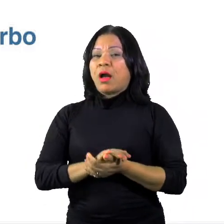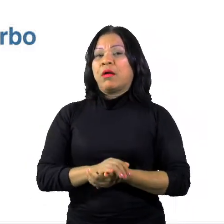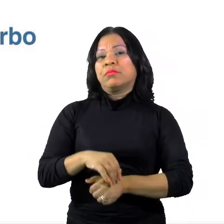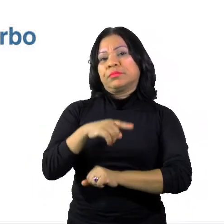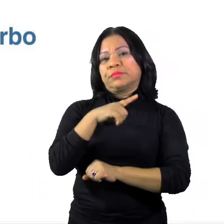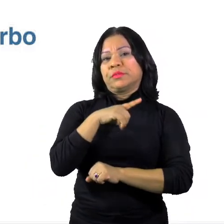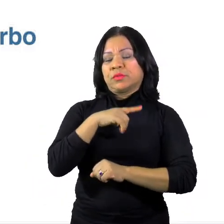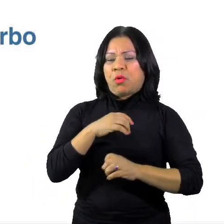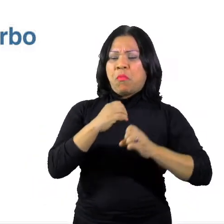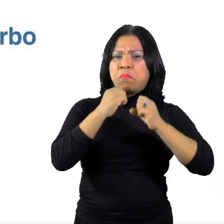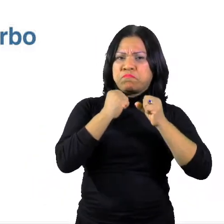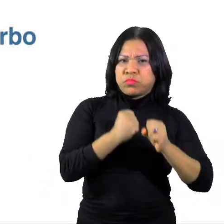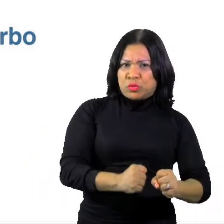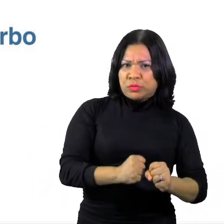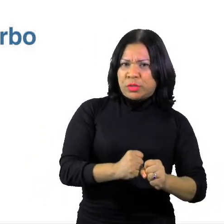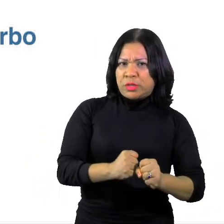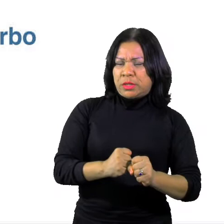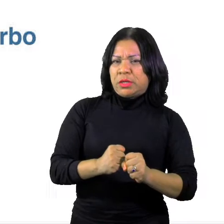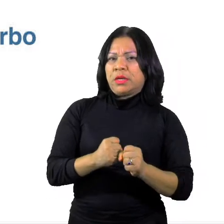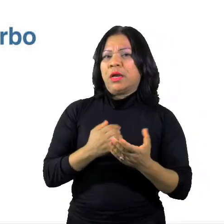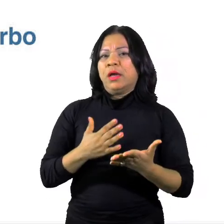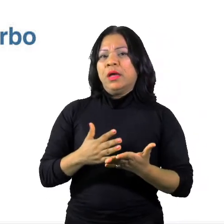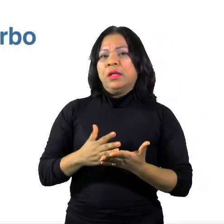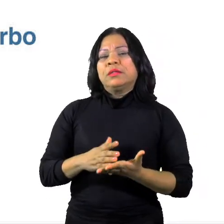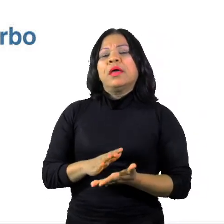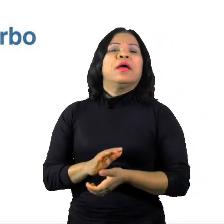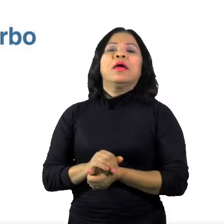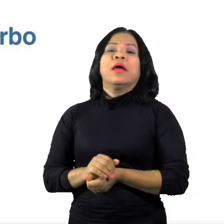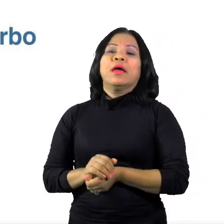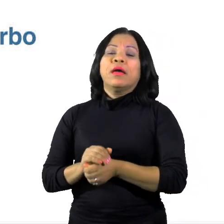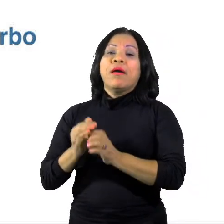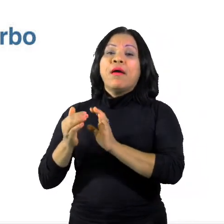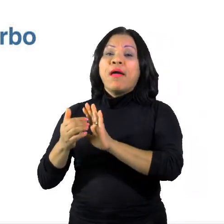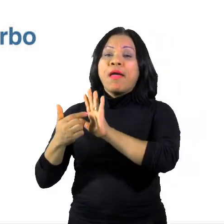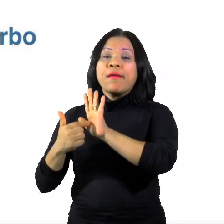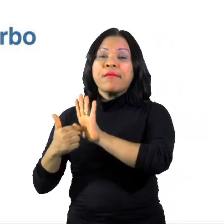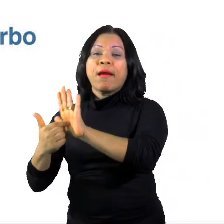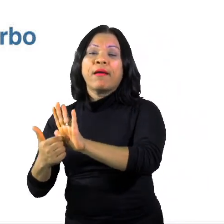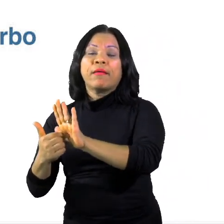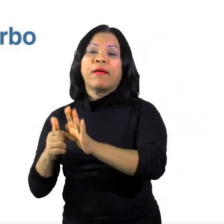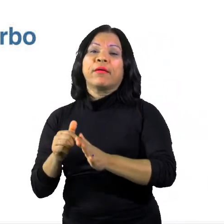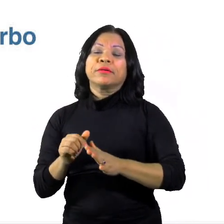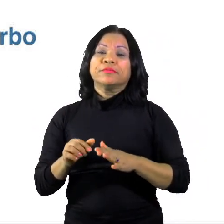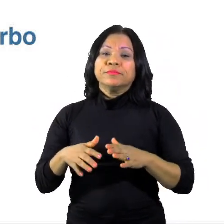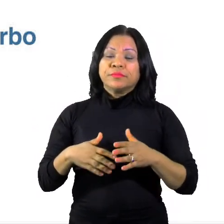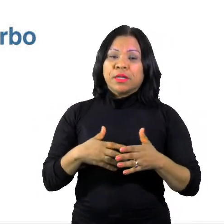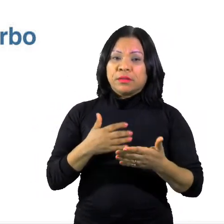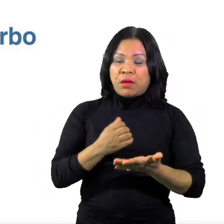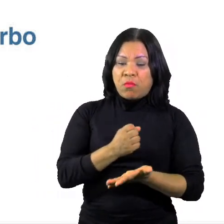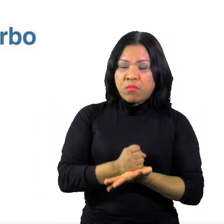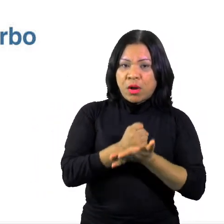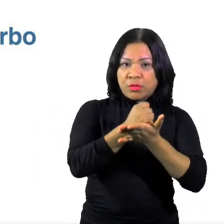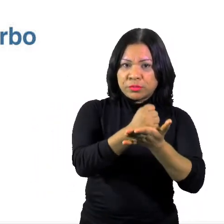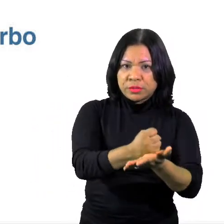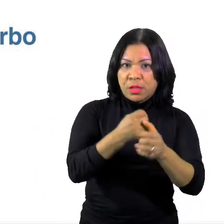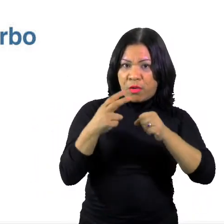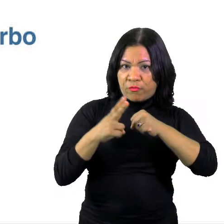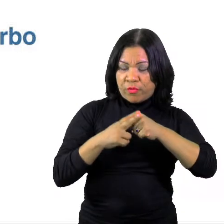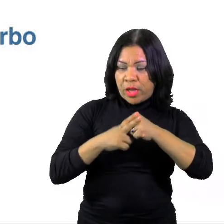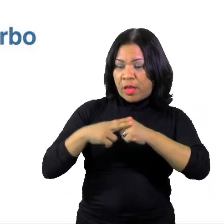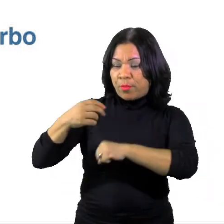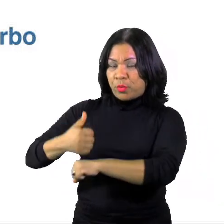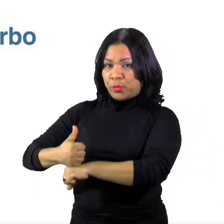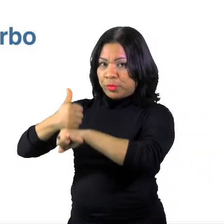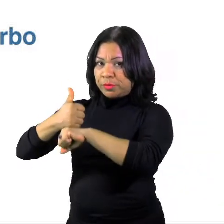poderia encarar. O primeiro verbo é o quê? Verbo auxiliar e o próximo é o verbo principal. Então,